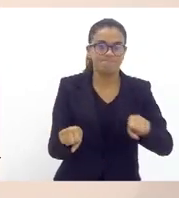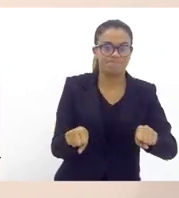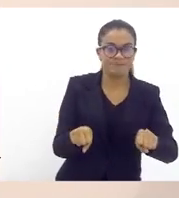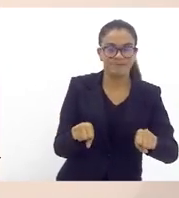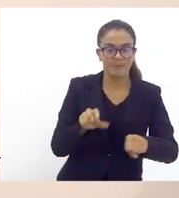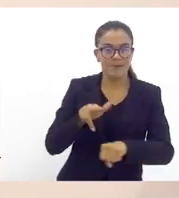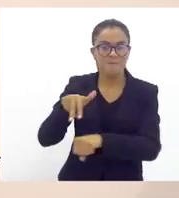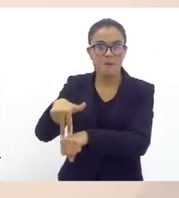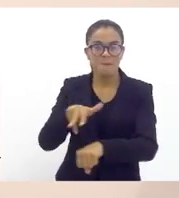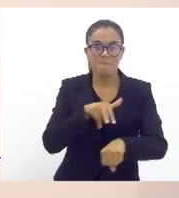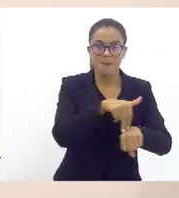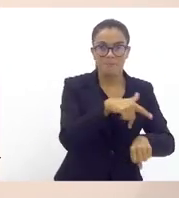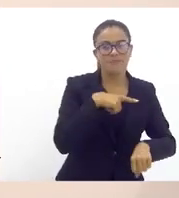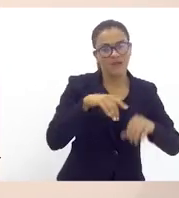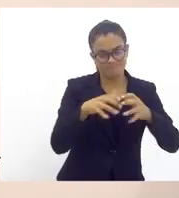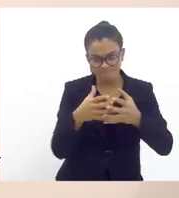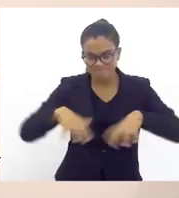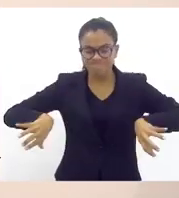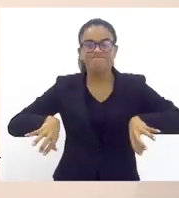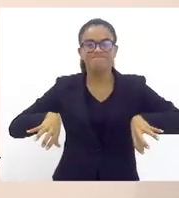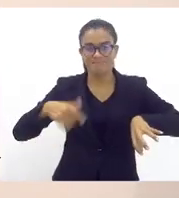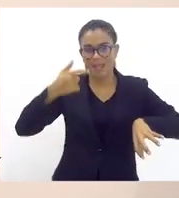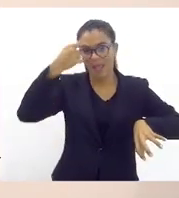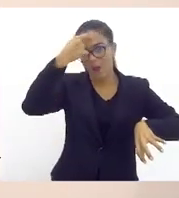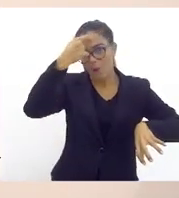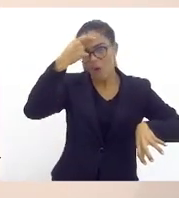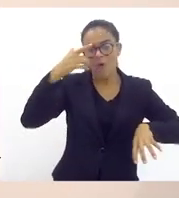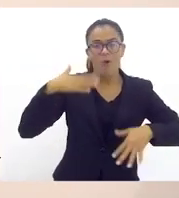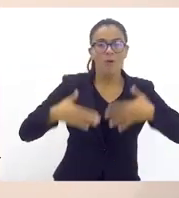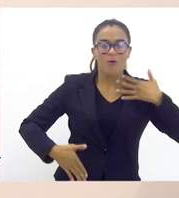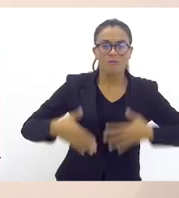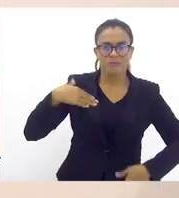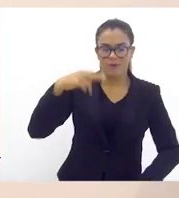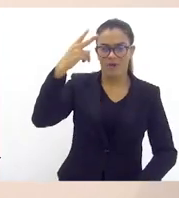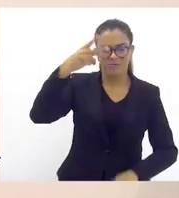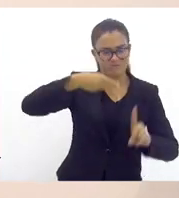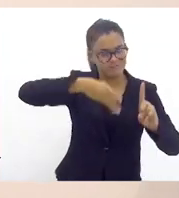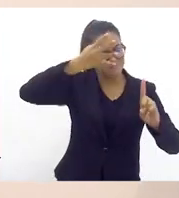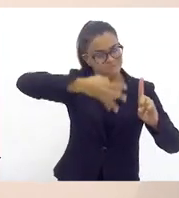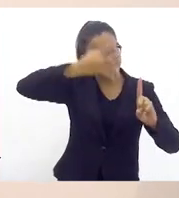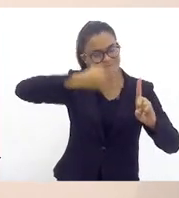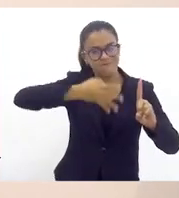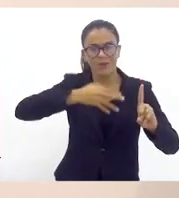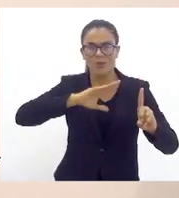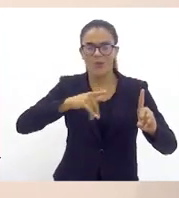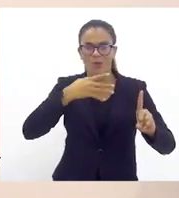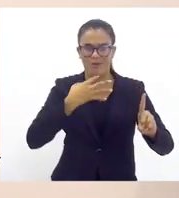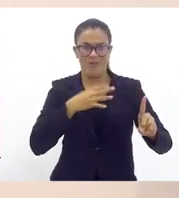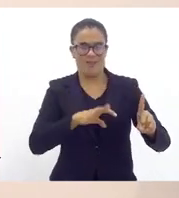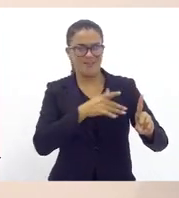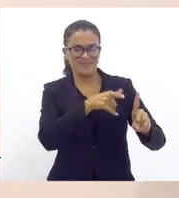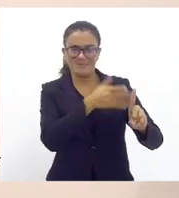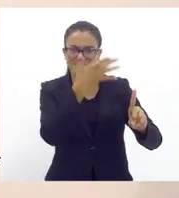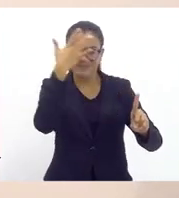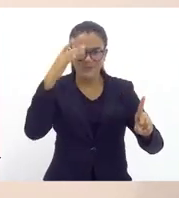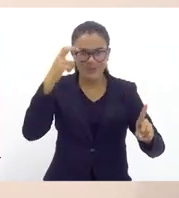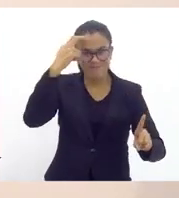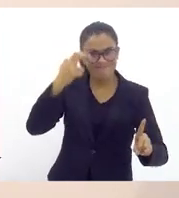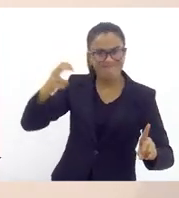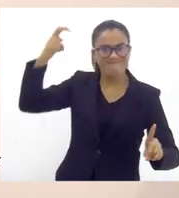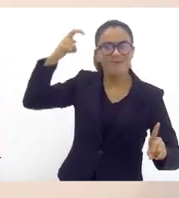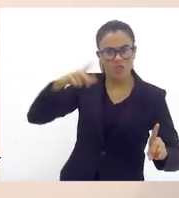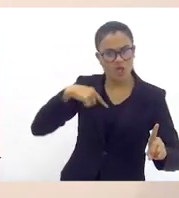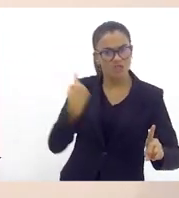sociedade ainda faz essa dicotomia, esse corpo e mente, né? E não me reconhece a gente, artistas do corpo, como intelectuais, mas